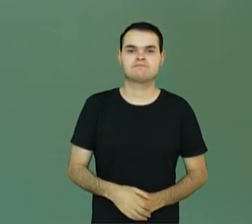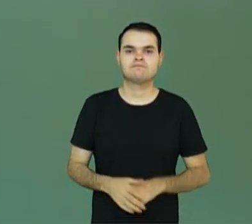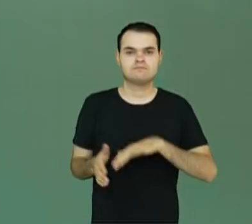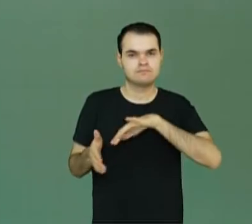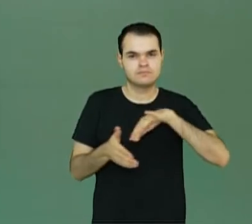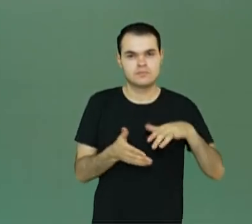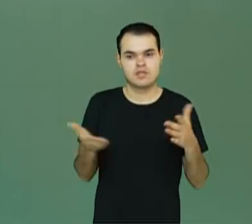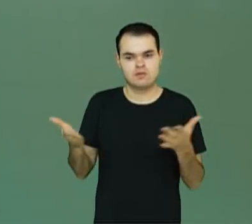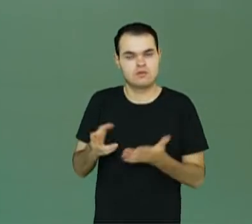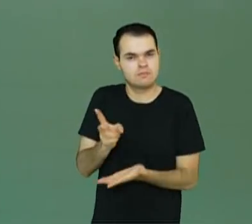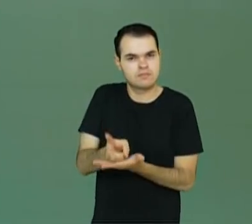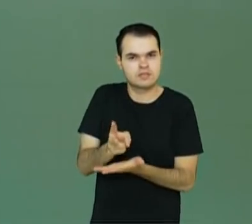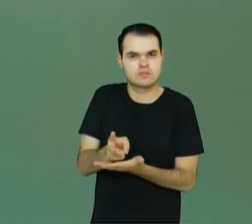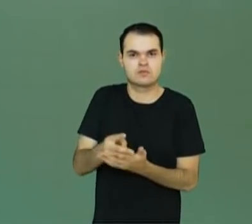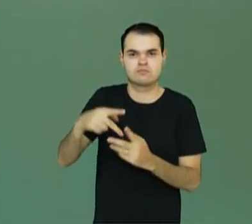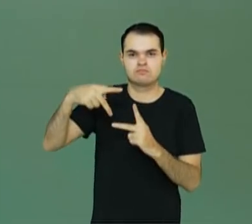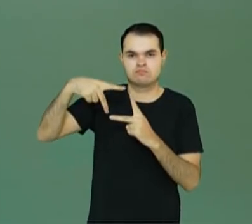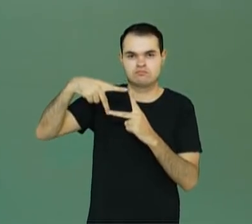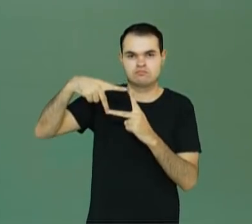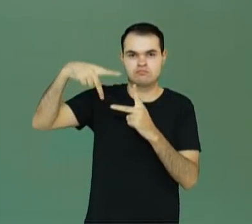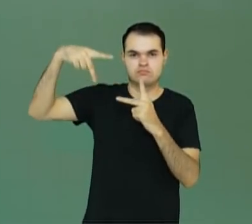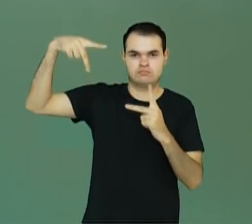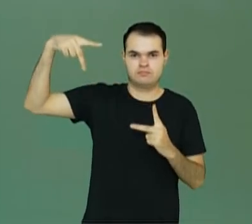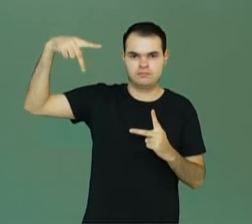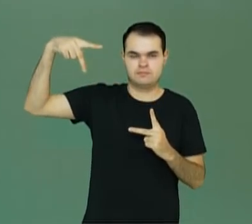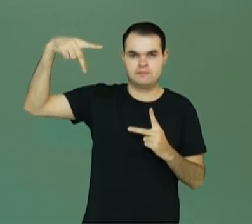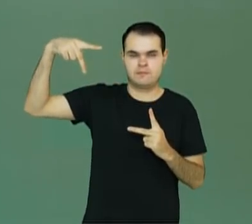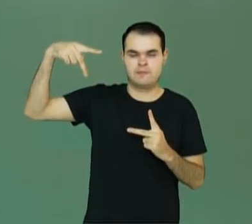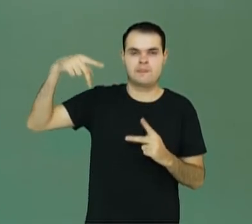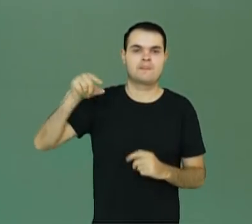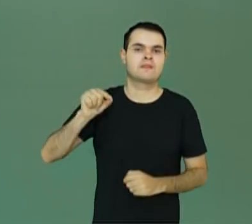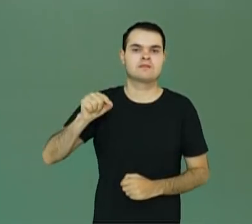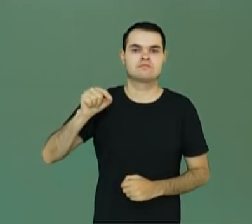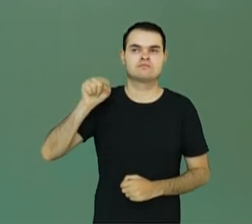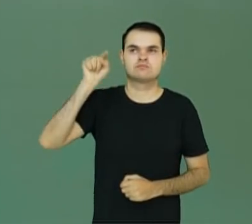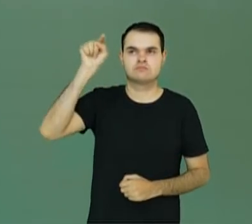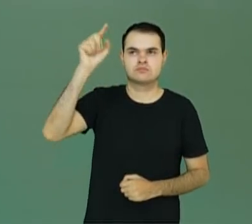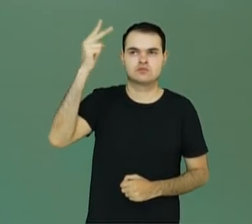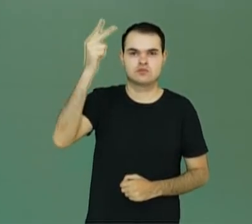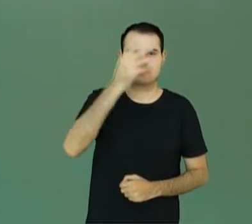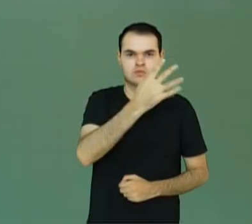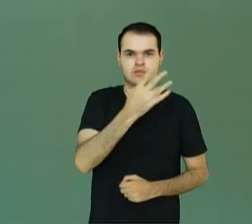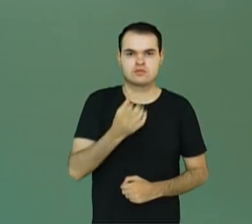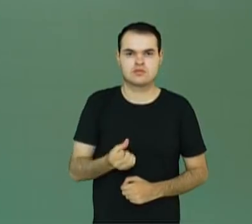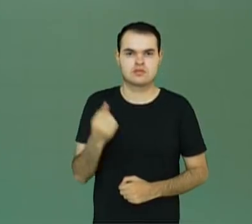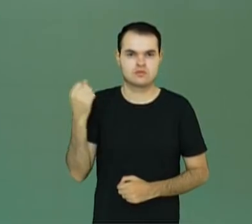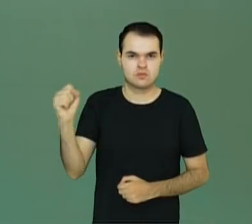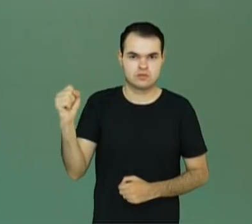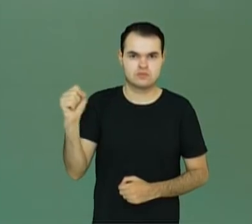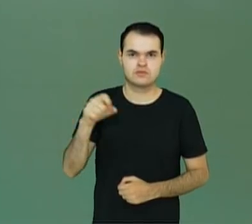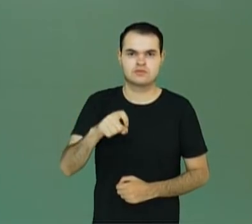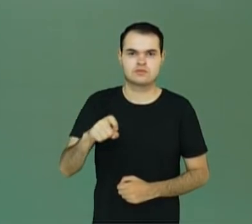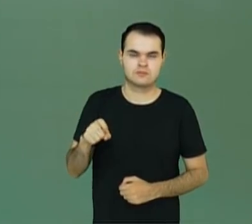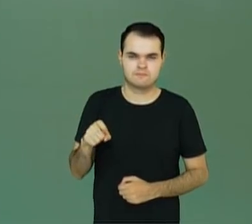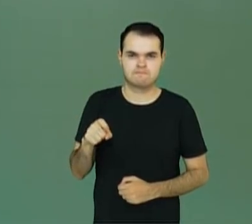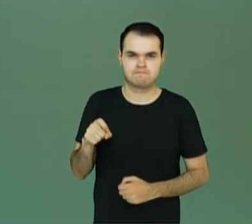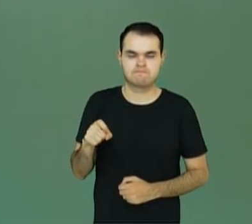a mesma coisa para o quadrado maior. Então, o perímetro vai ficar o quê? 2, 4, 6, 8x.